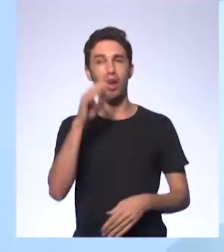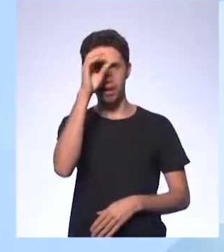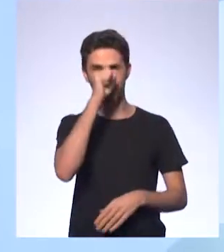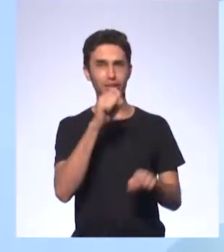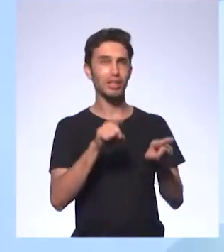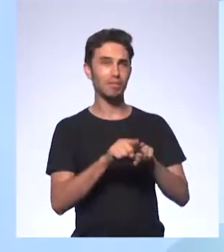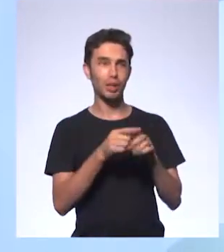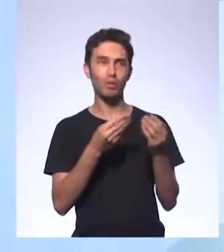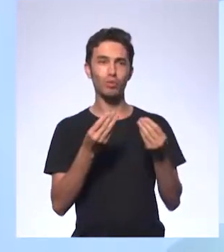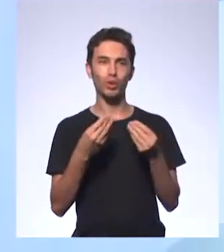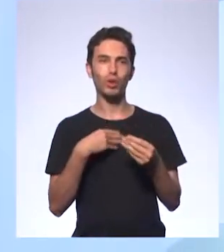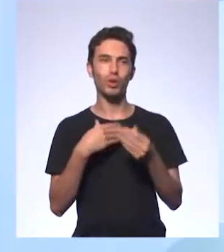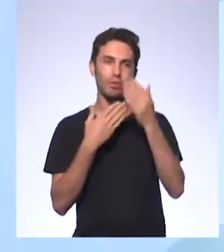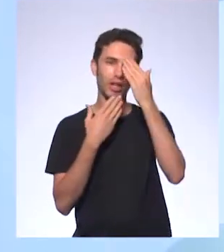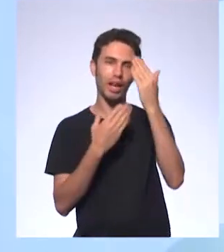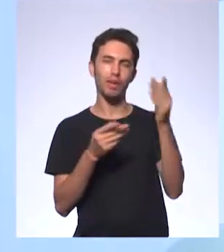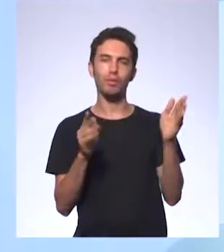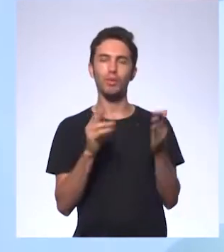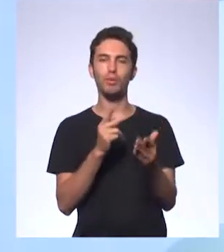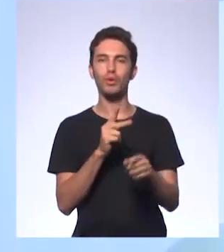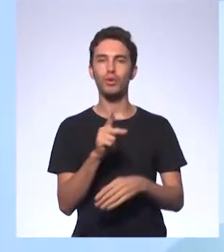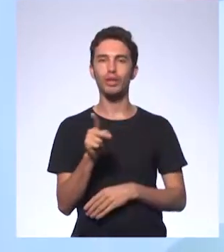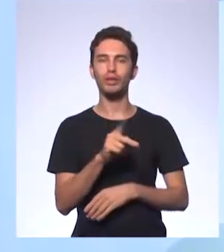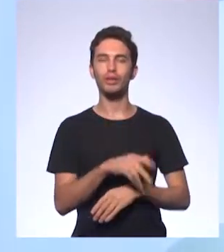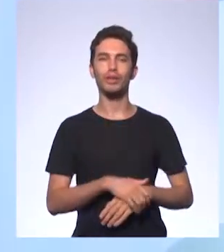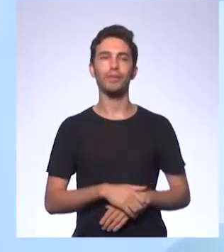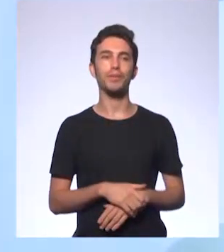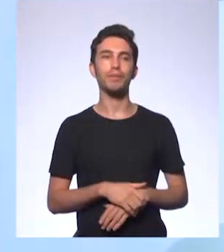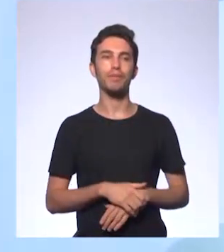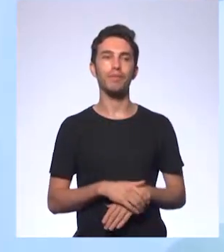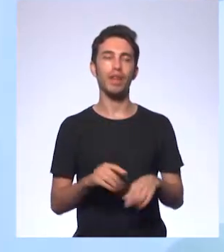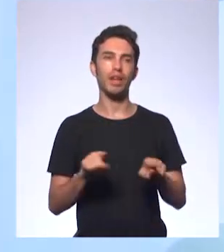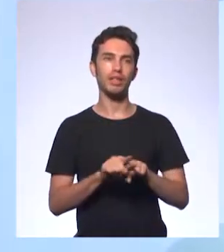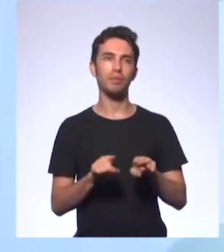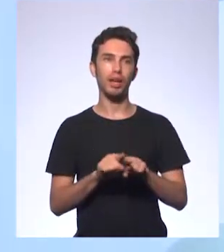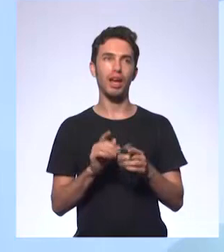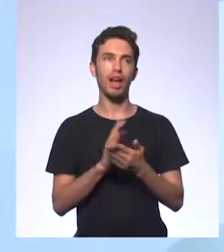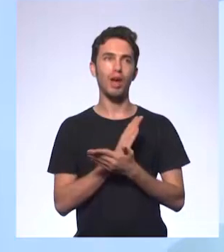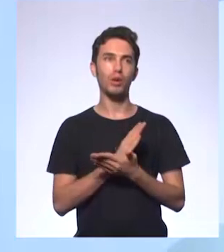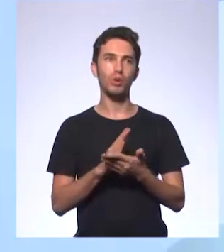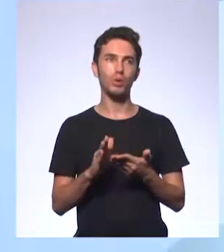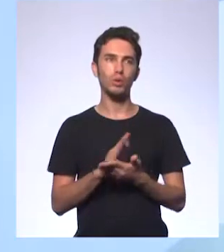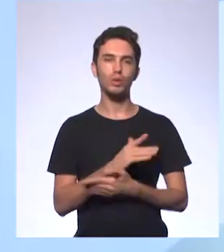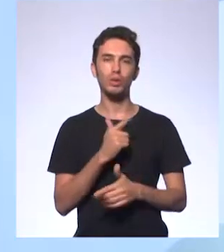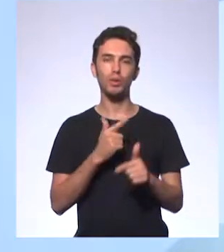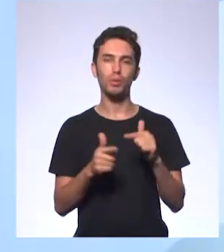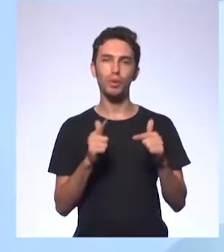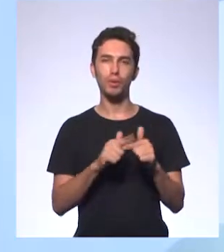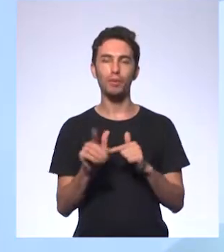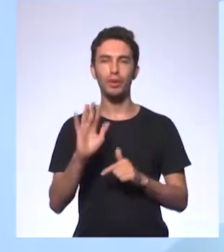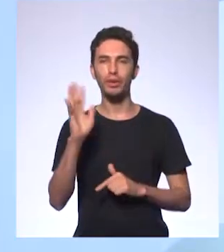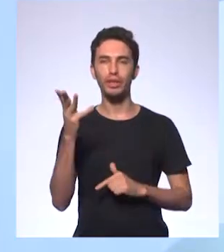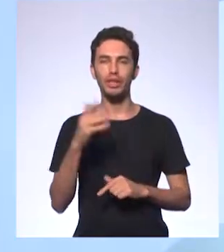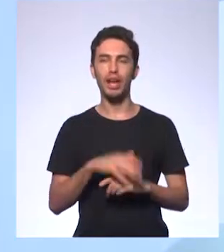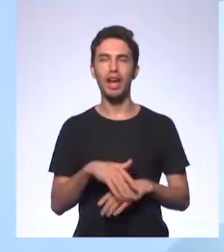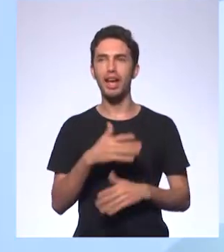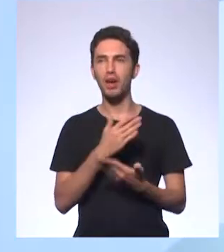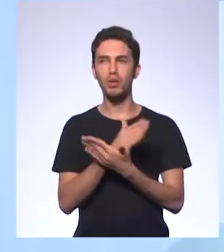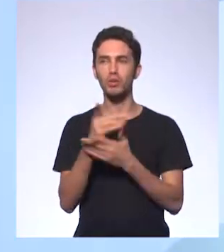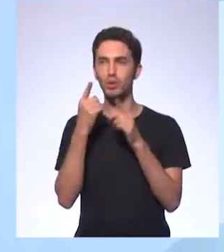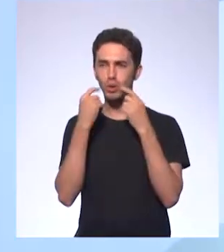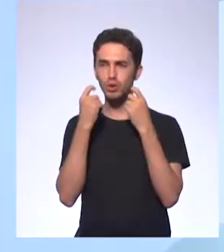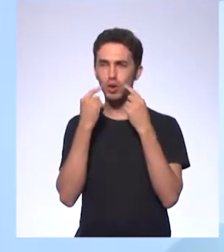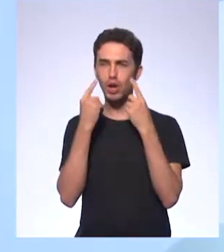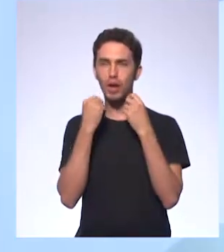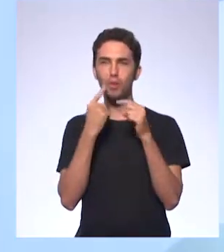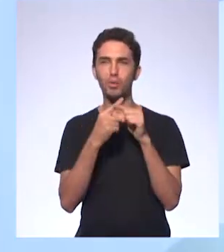aqui, na primeira série deu esse problema, e na segunda série alguns ficaram chorando também. Acho que a culpa é minha, de ficar